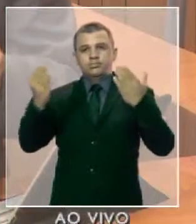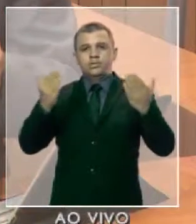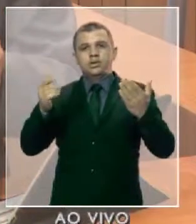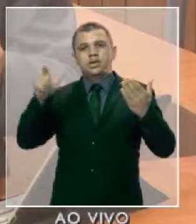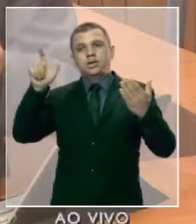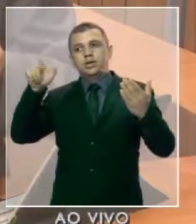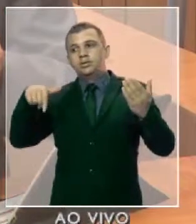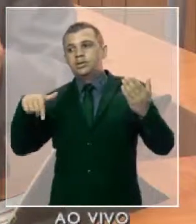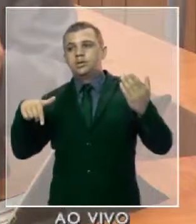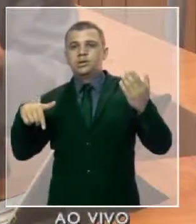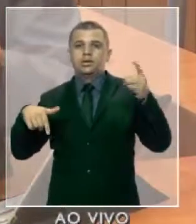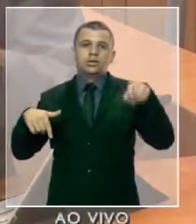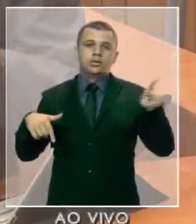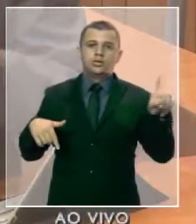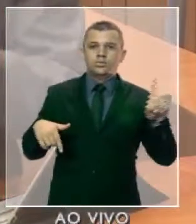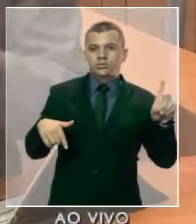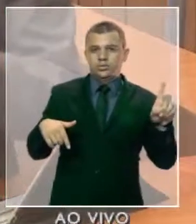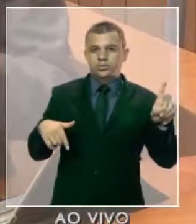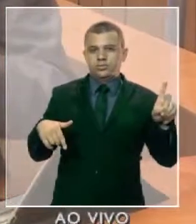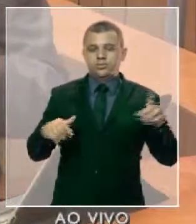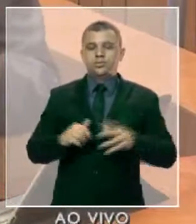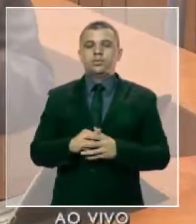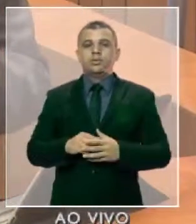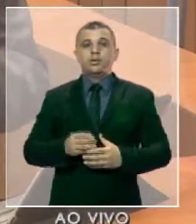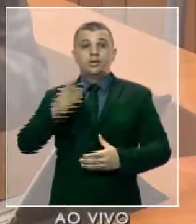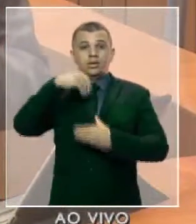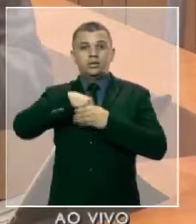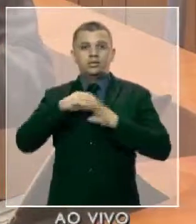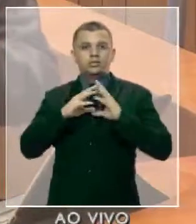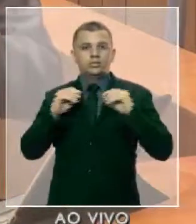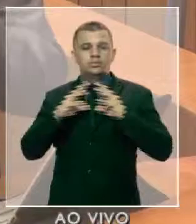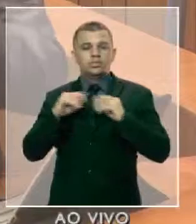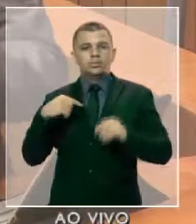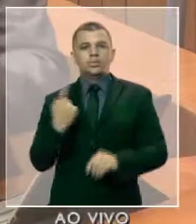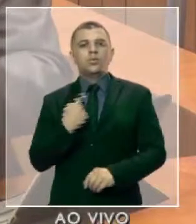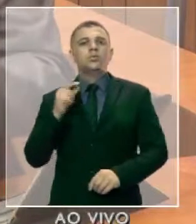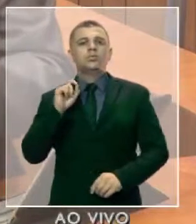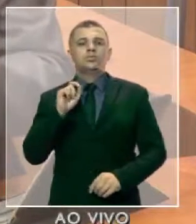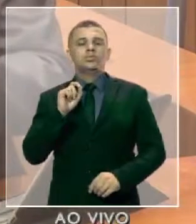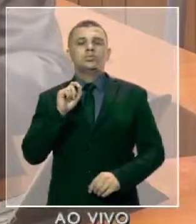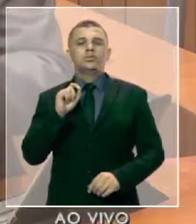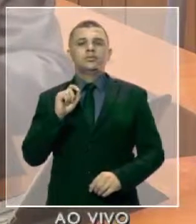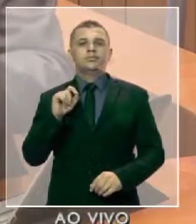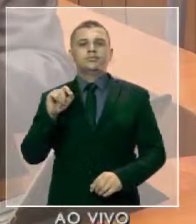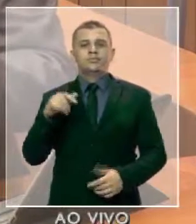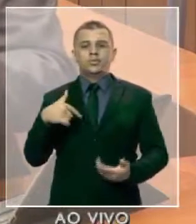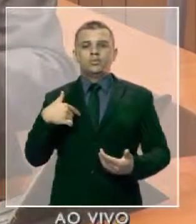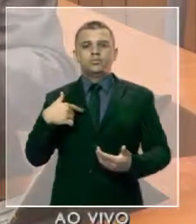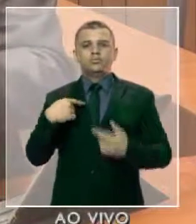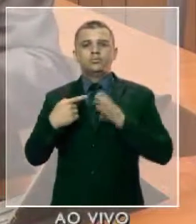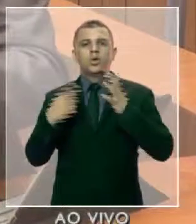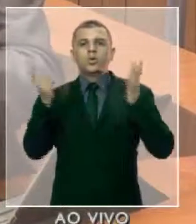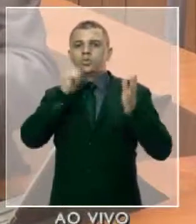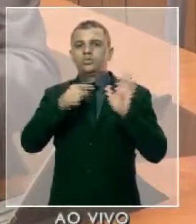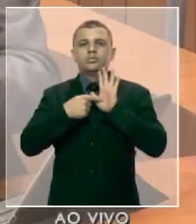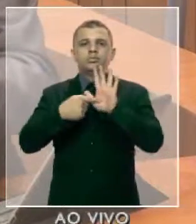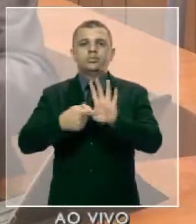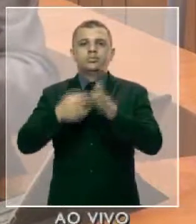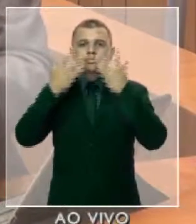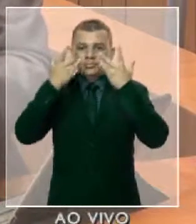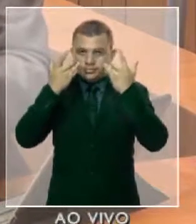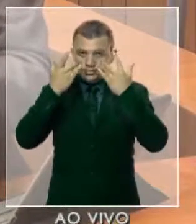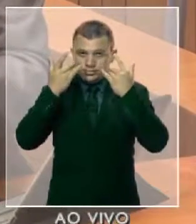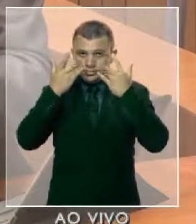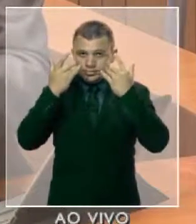espírito, quando nos afirmamos através da arte, nós podemos nos